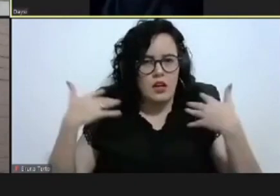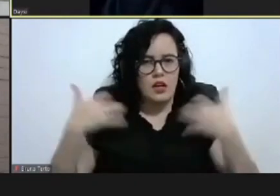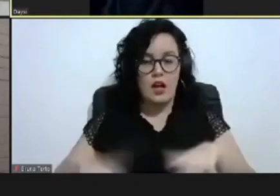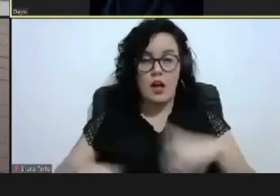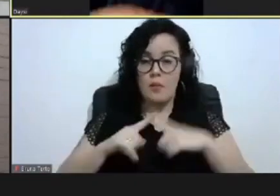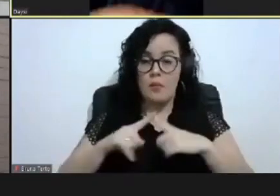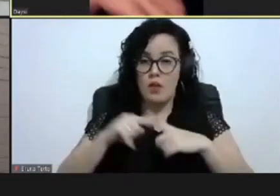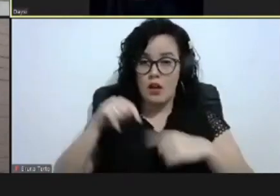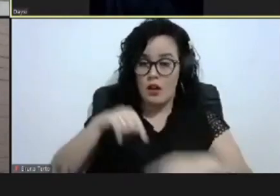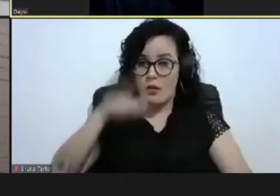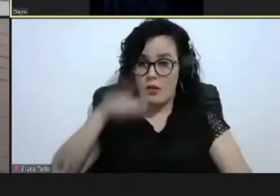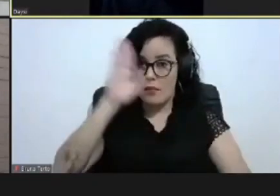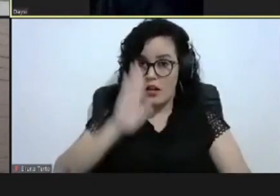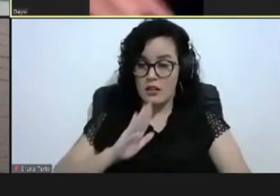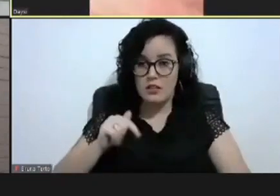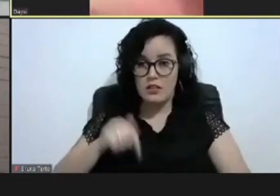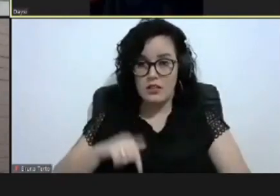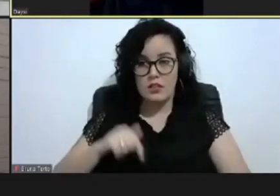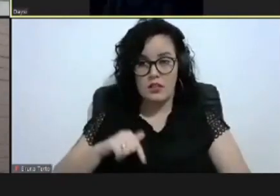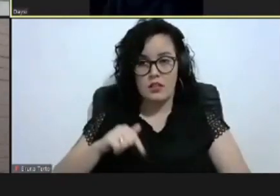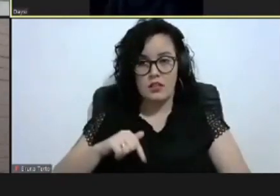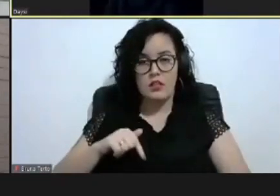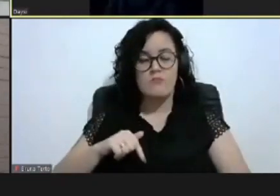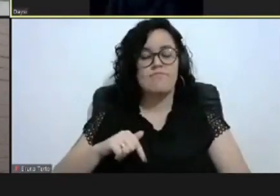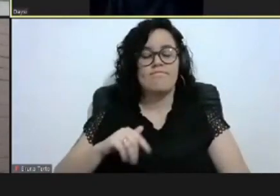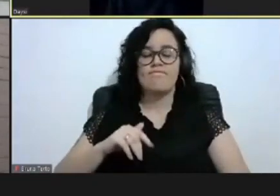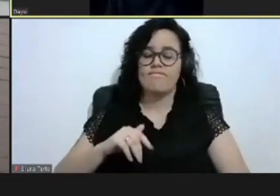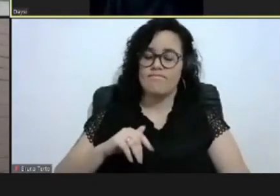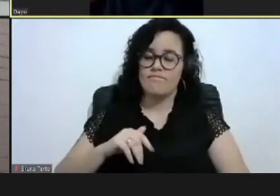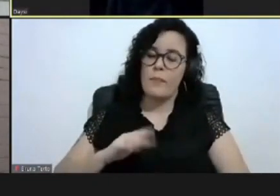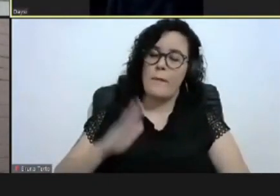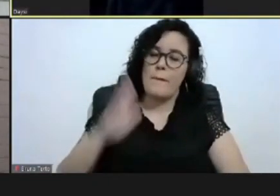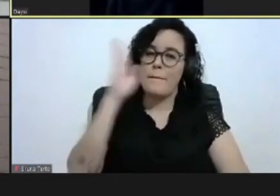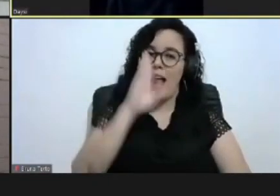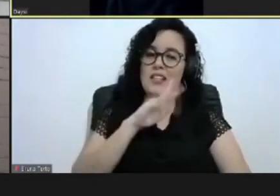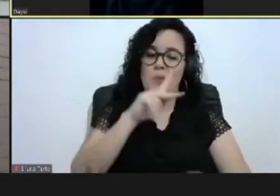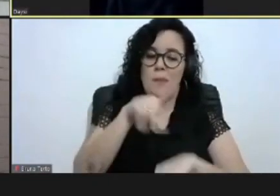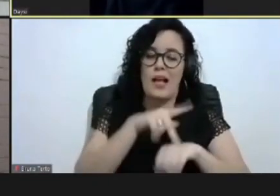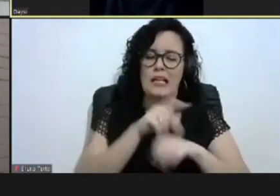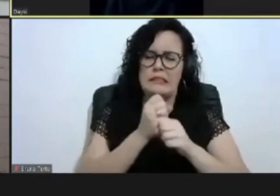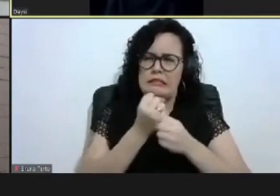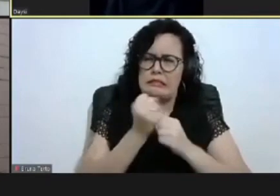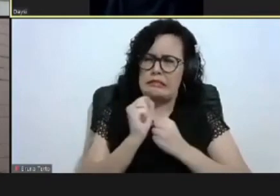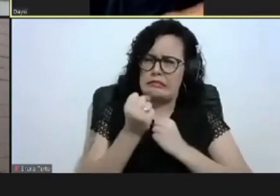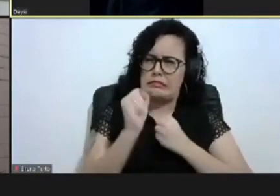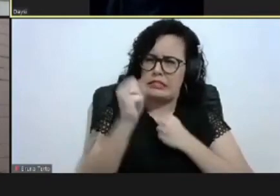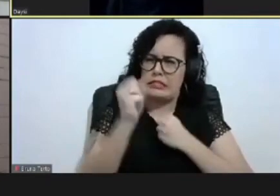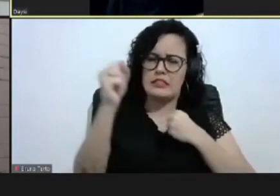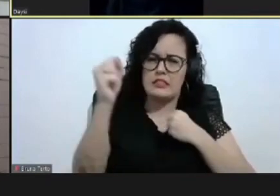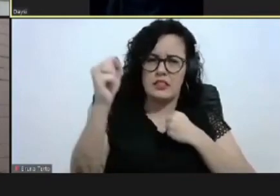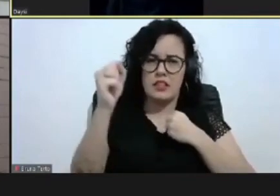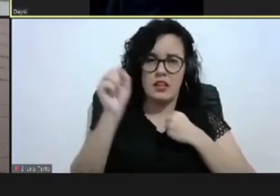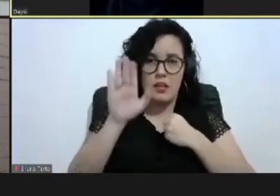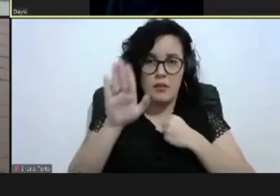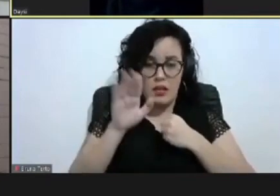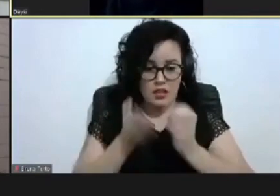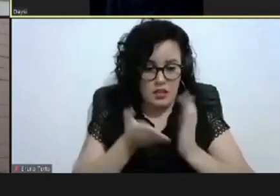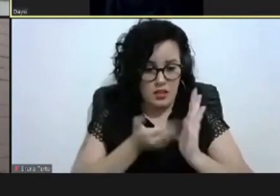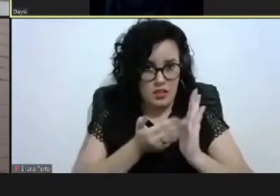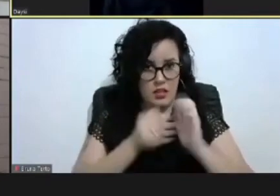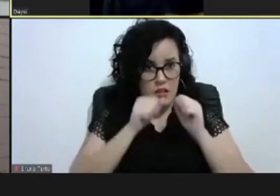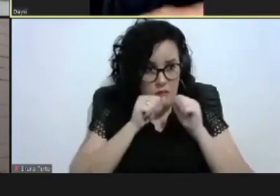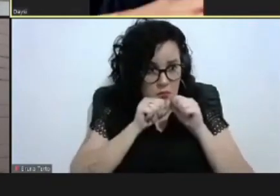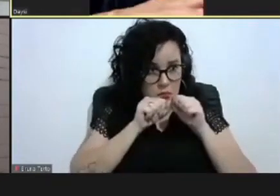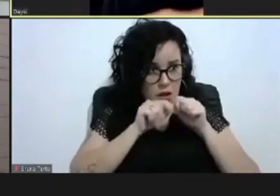é um país imenso, né, um país continental. E para distribuir uma revista em